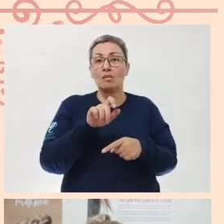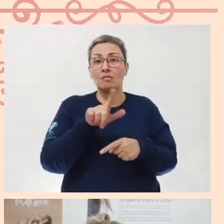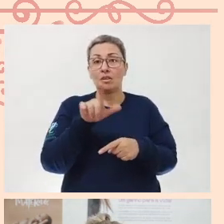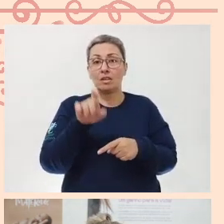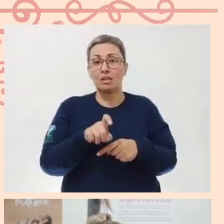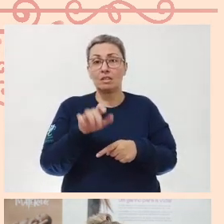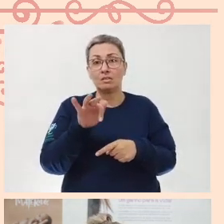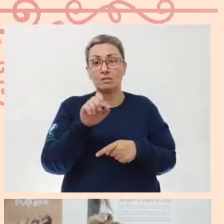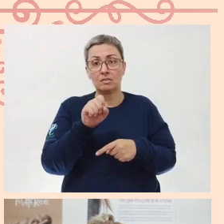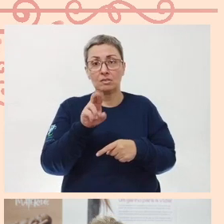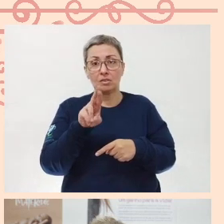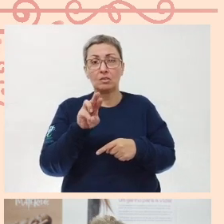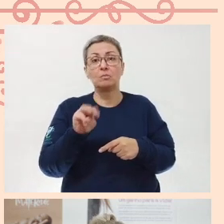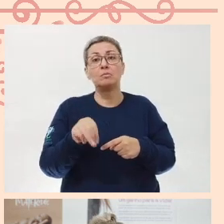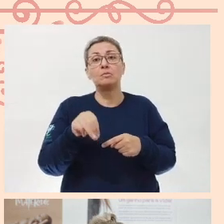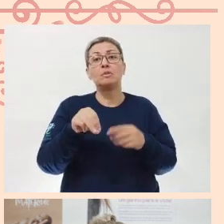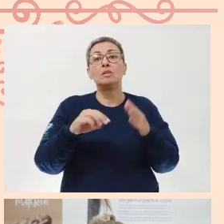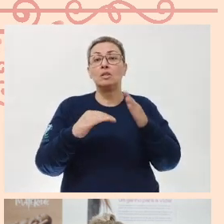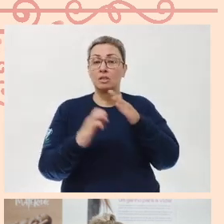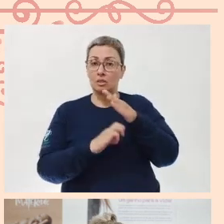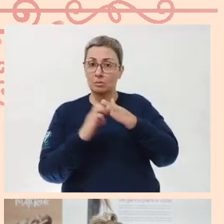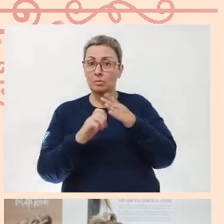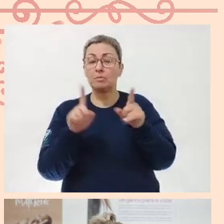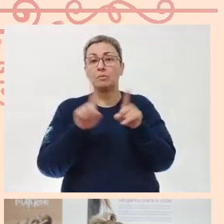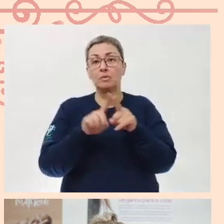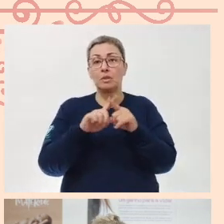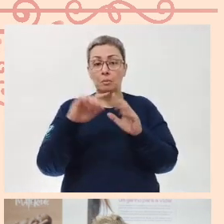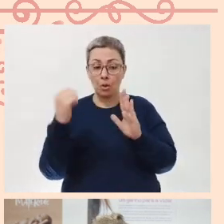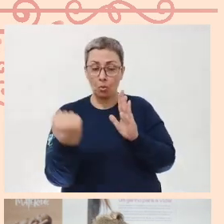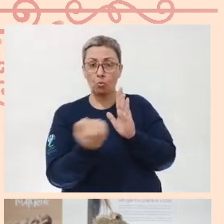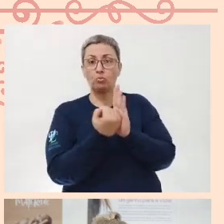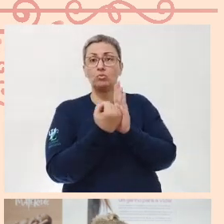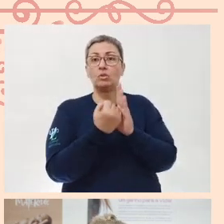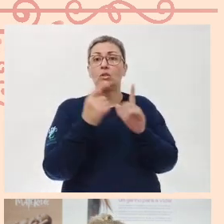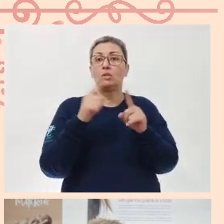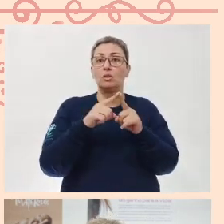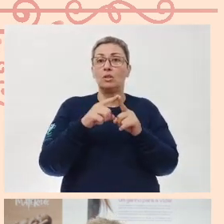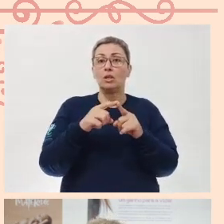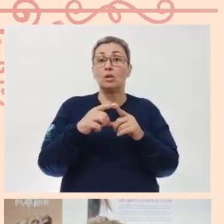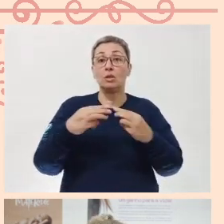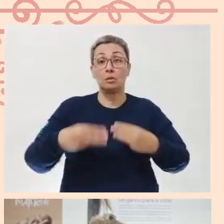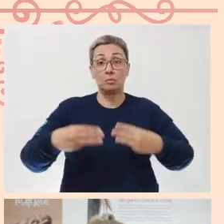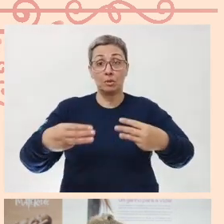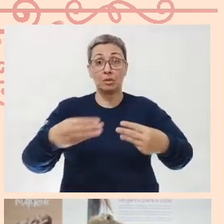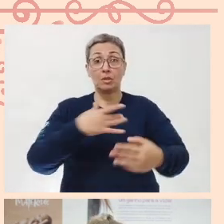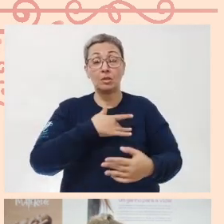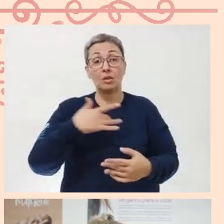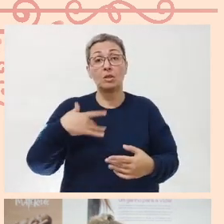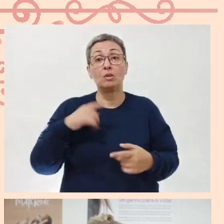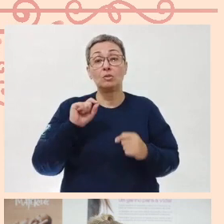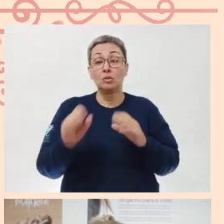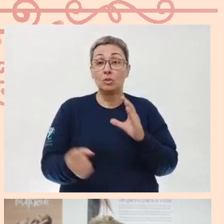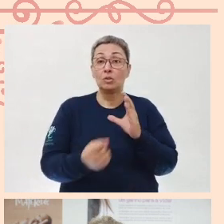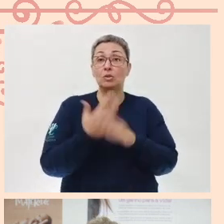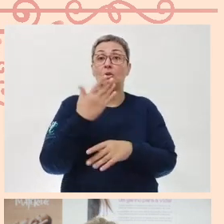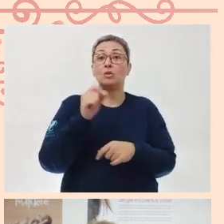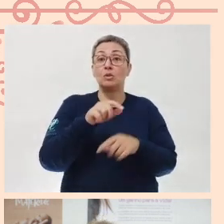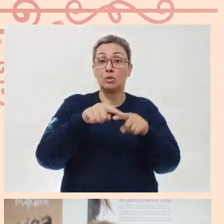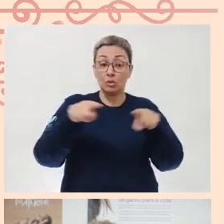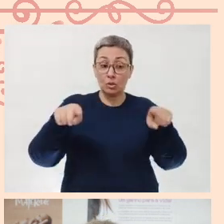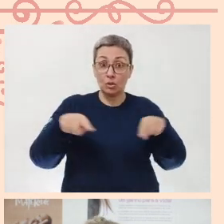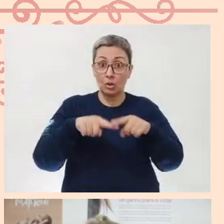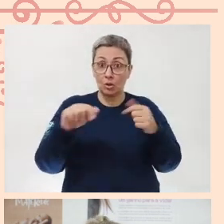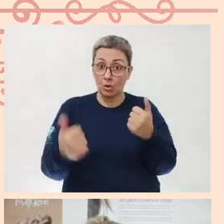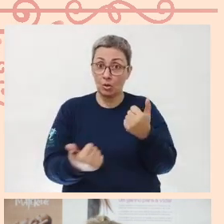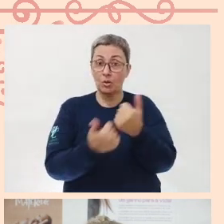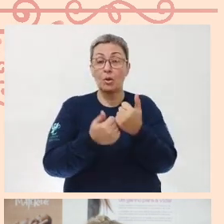a Flexform, também uma empresa que foi selada pelo Ministério da Saúde com a implantação